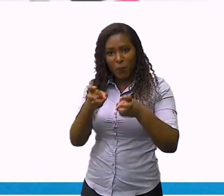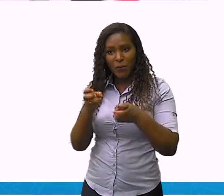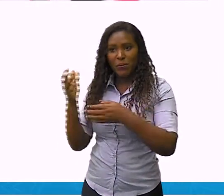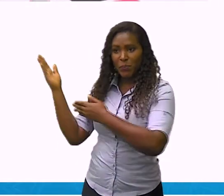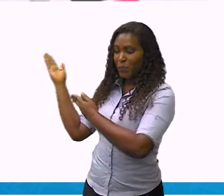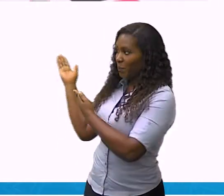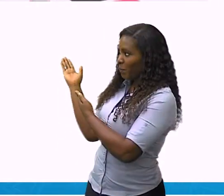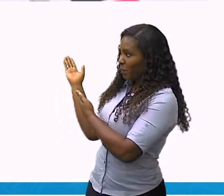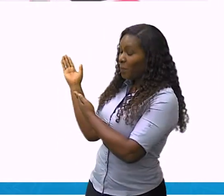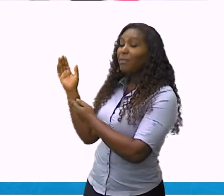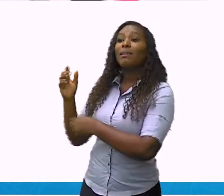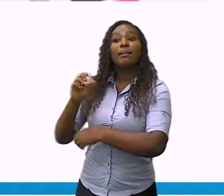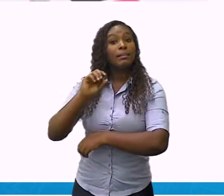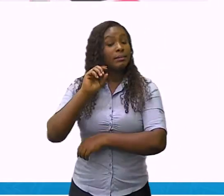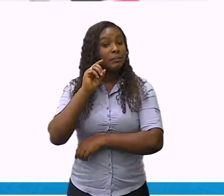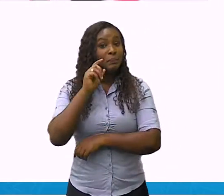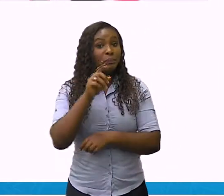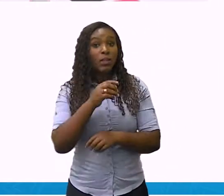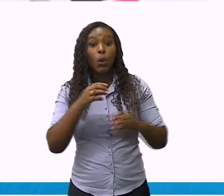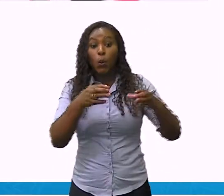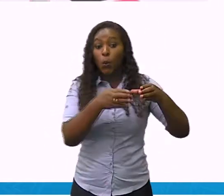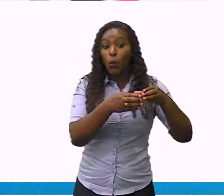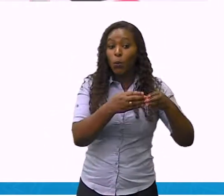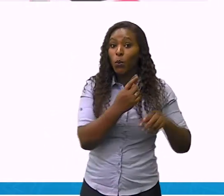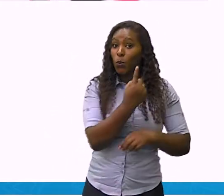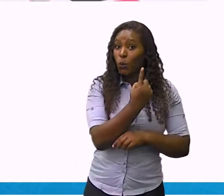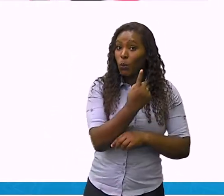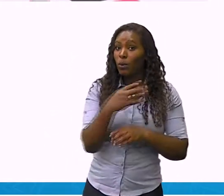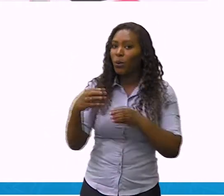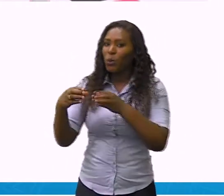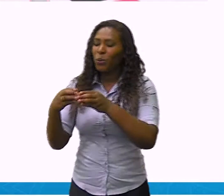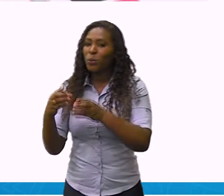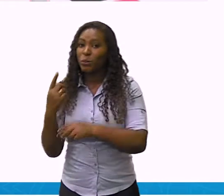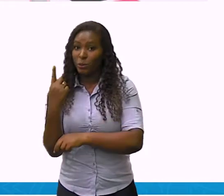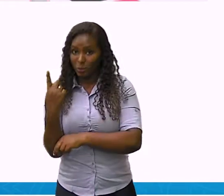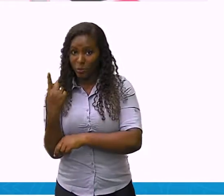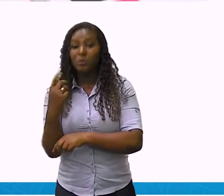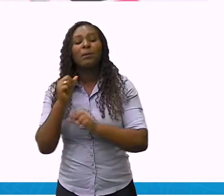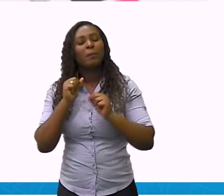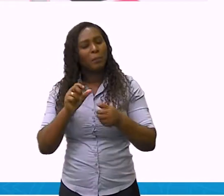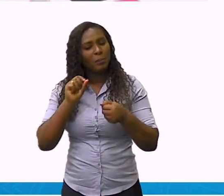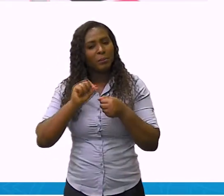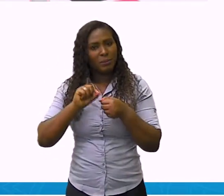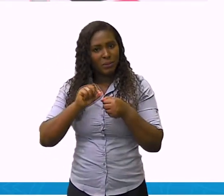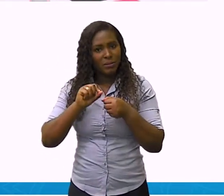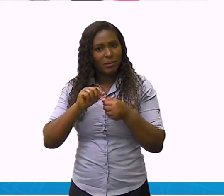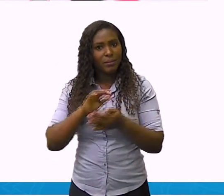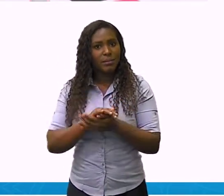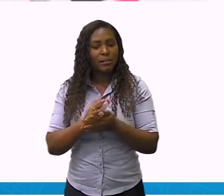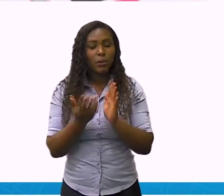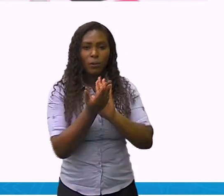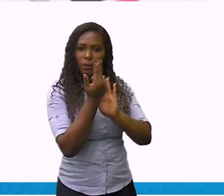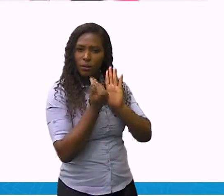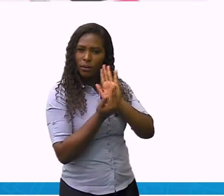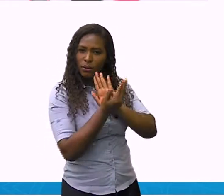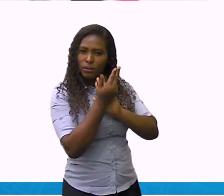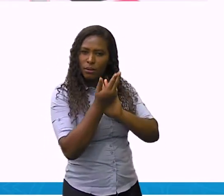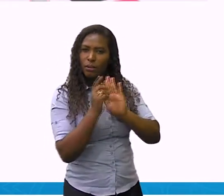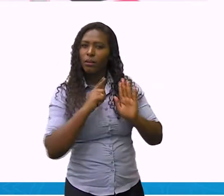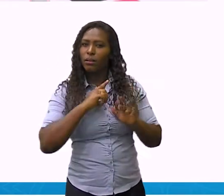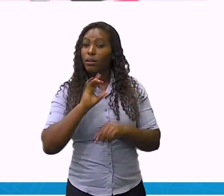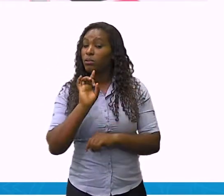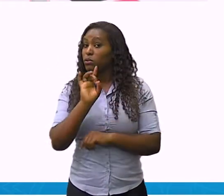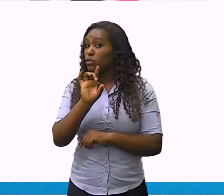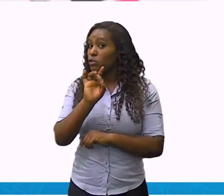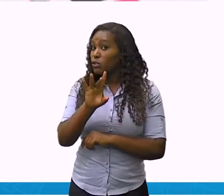aqui. Veja, eu posso formar um grupo 1, daquelas imagens que tem apenas